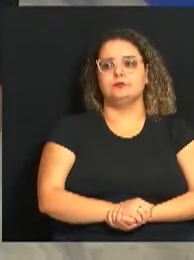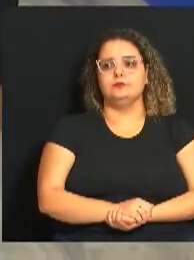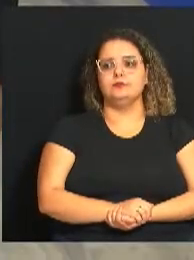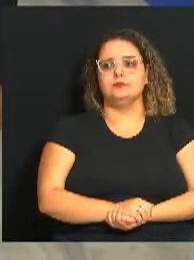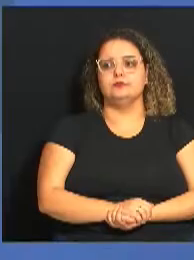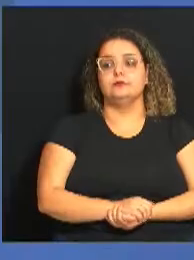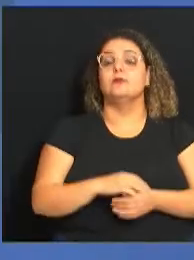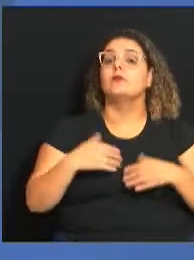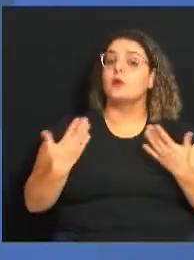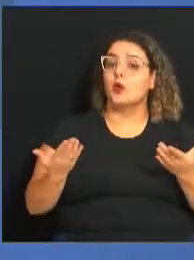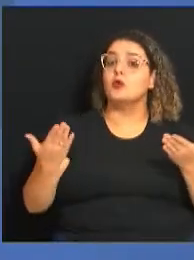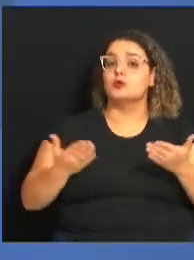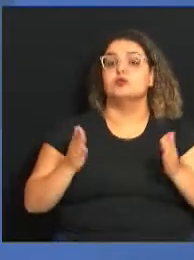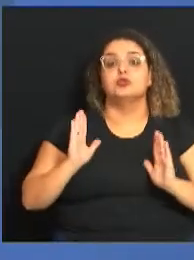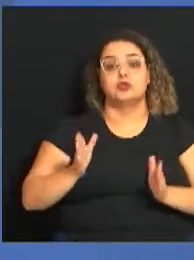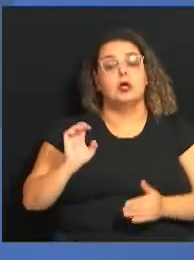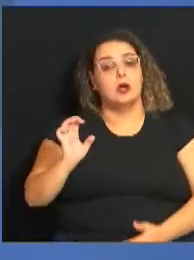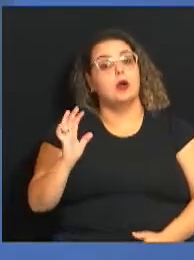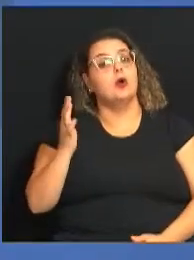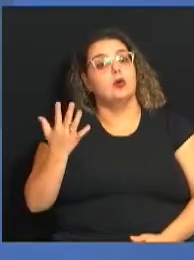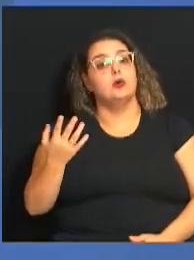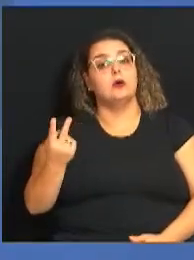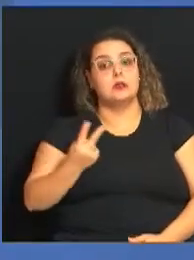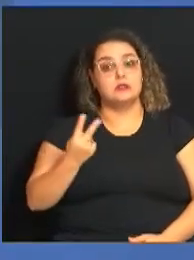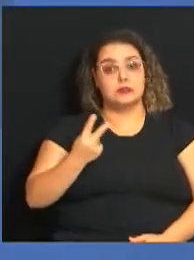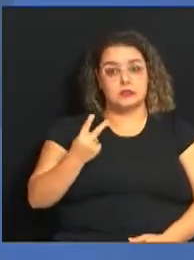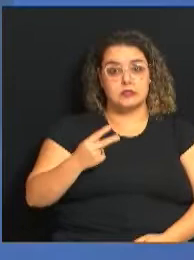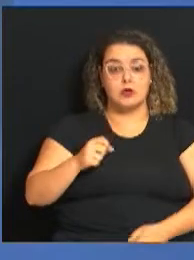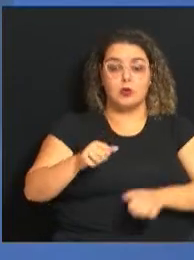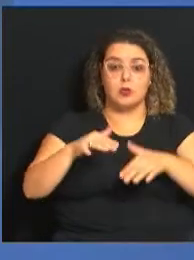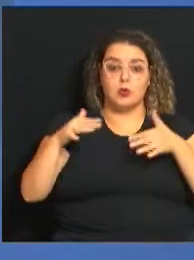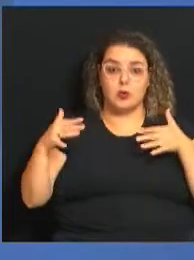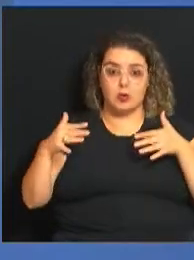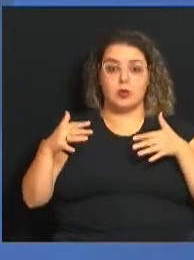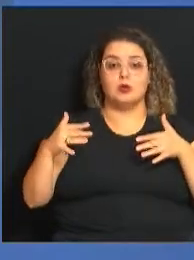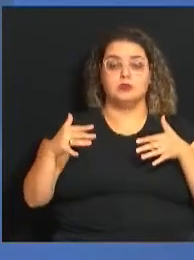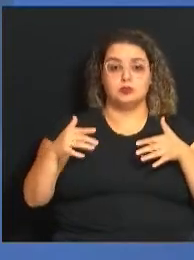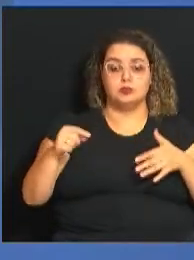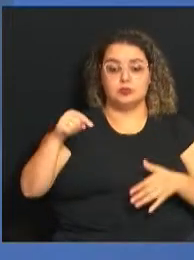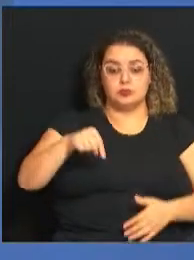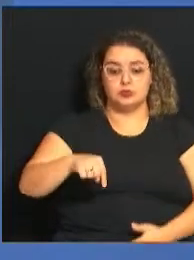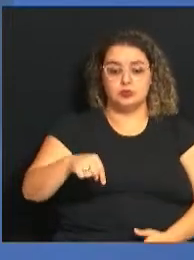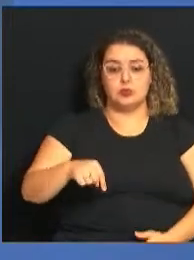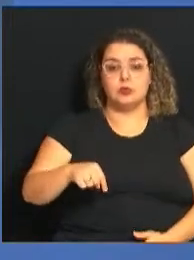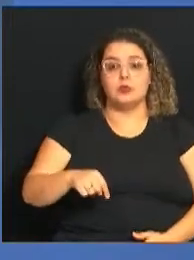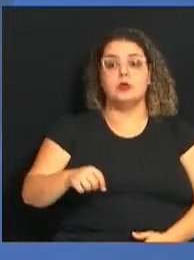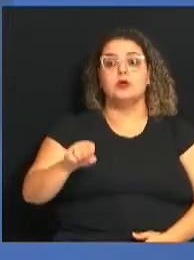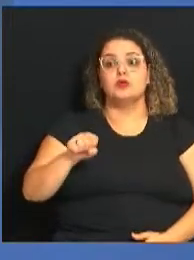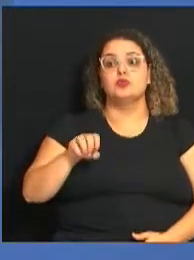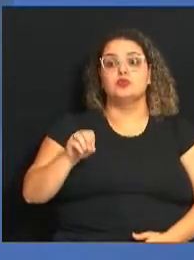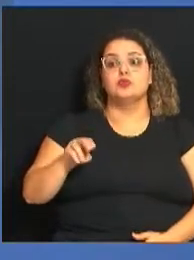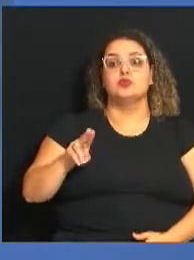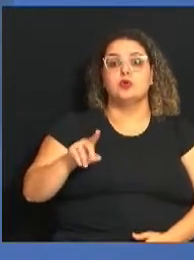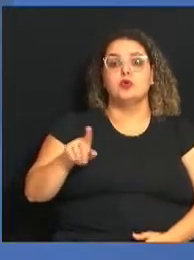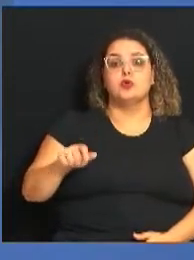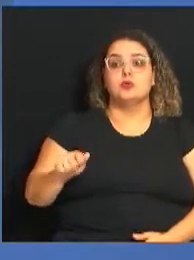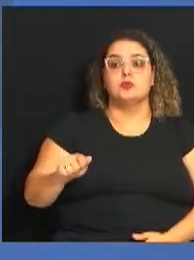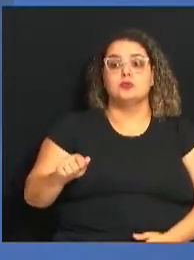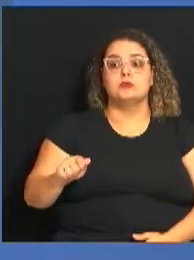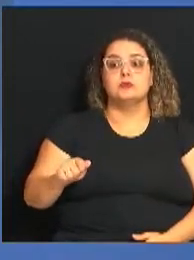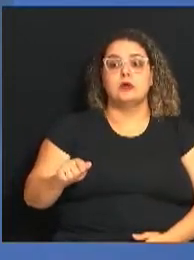E hoje já acontece a segunda audiência pública, dessa vez vai ser em Sousas, no Salão Paroquial